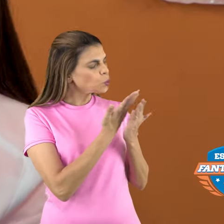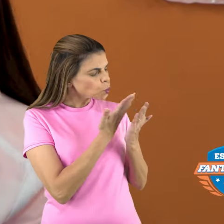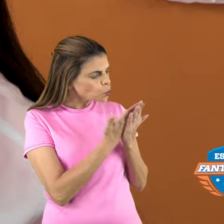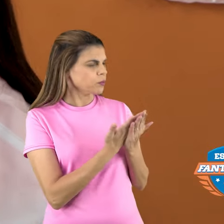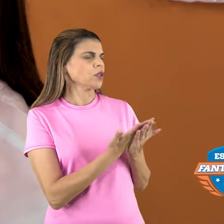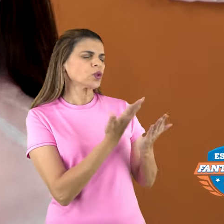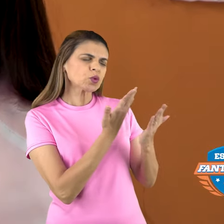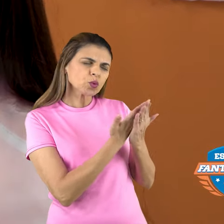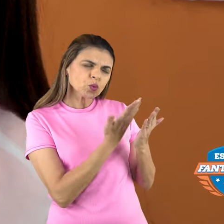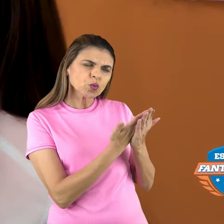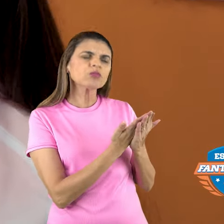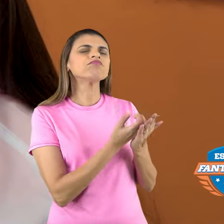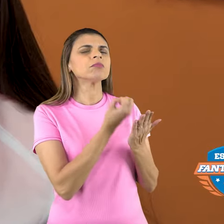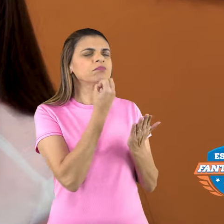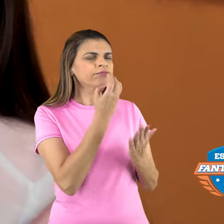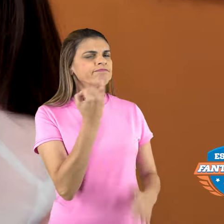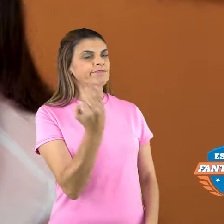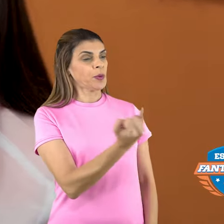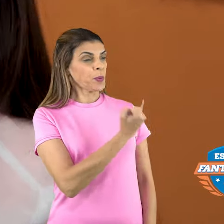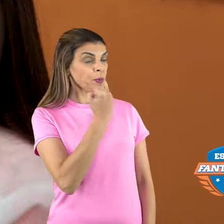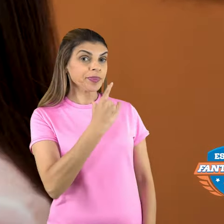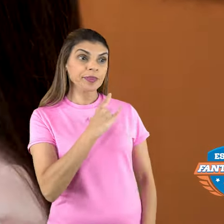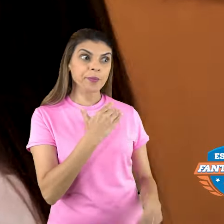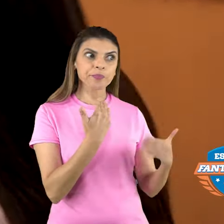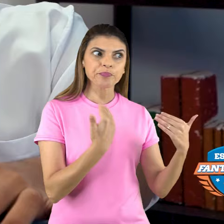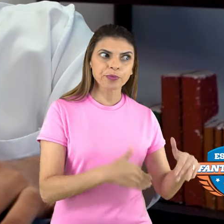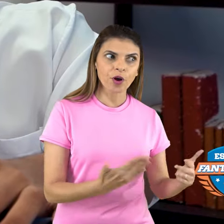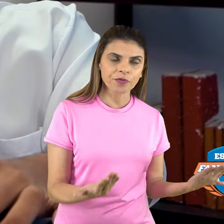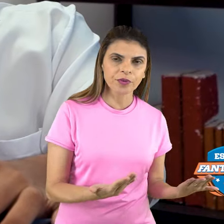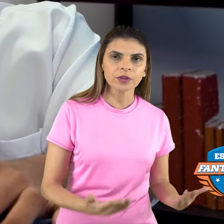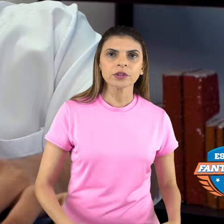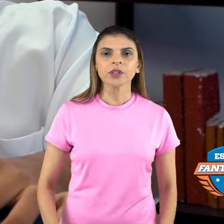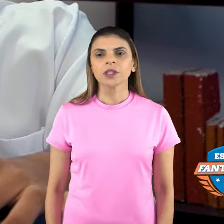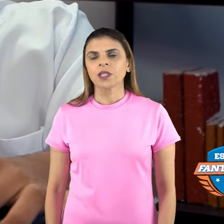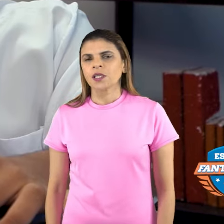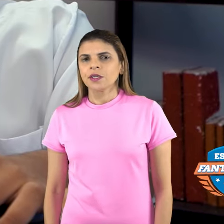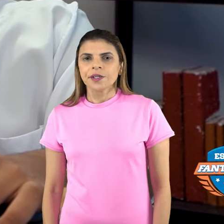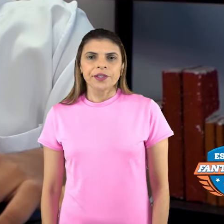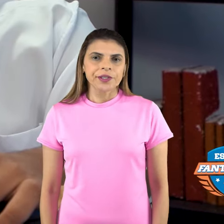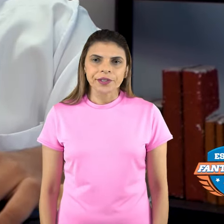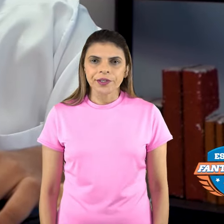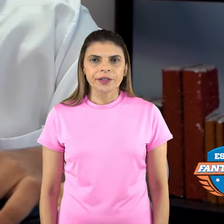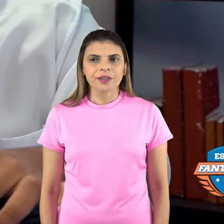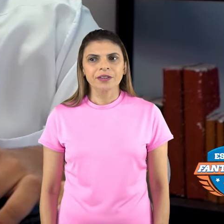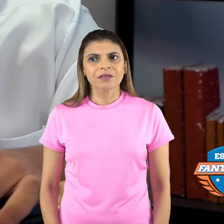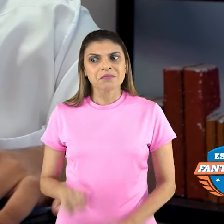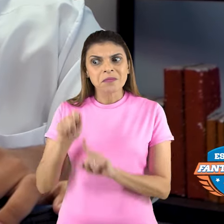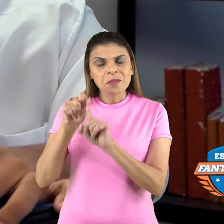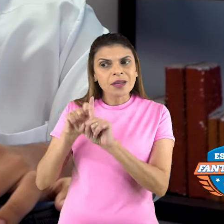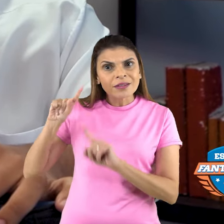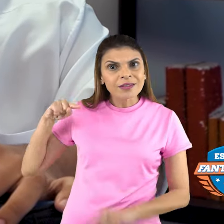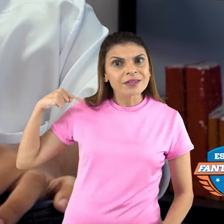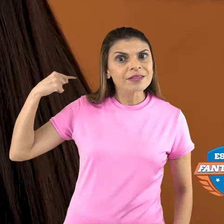Estudar. Estudar muito porque a gente tem prova. Mas é só mês que vem.